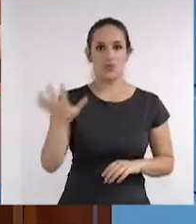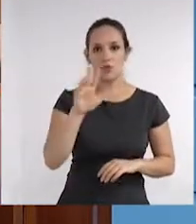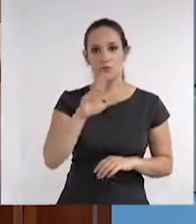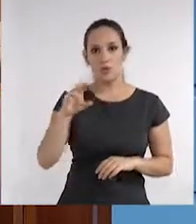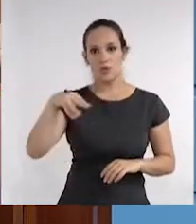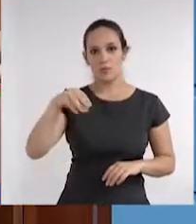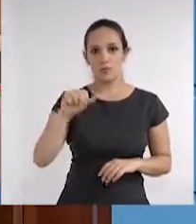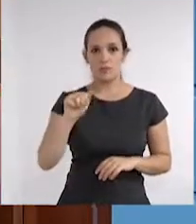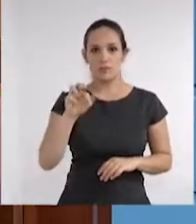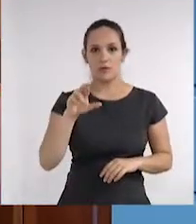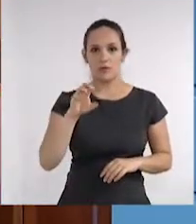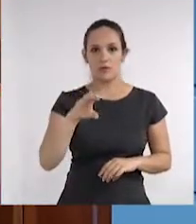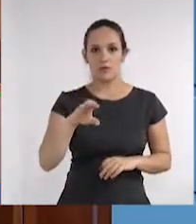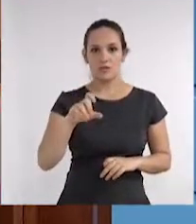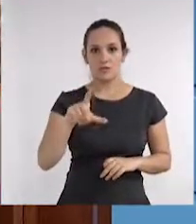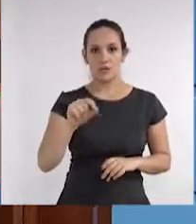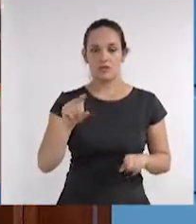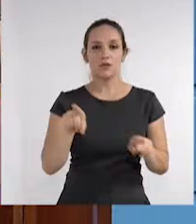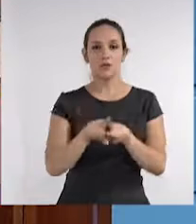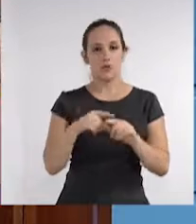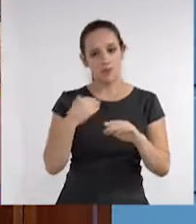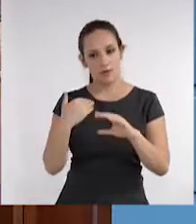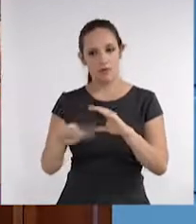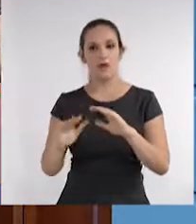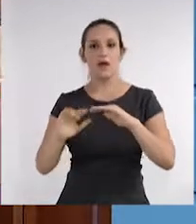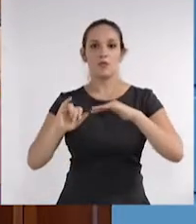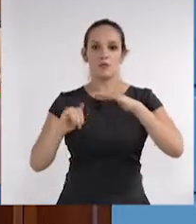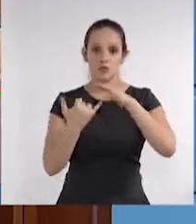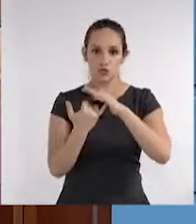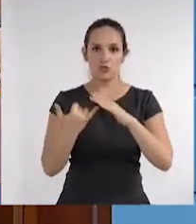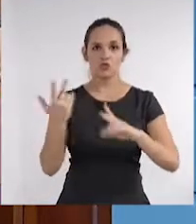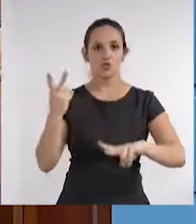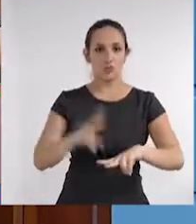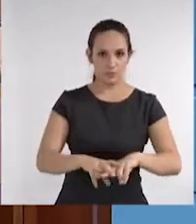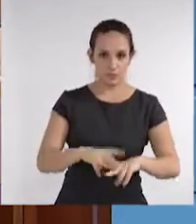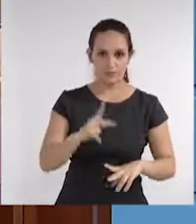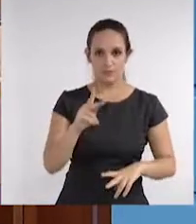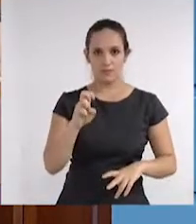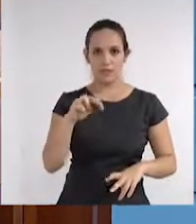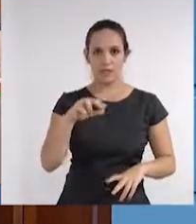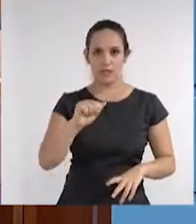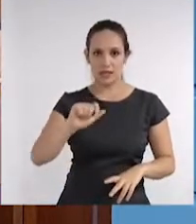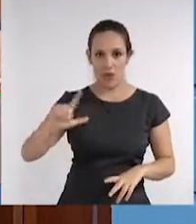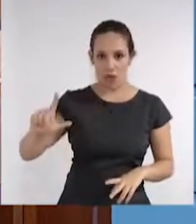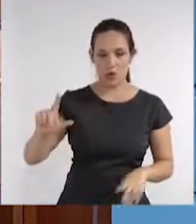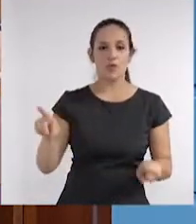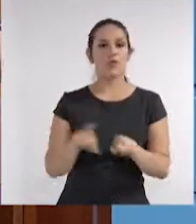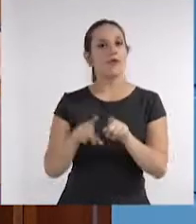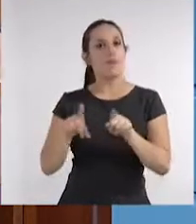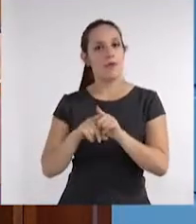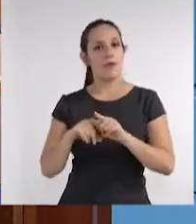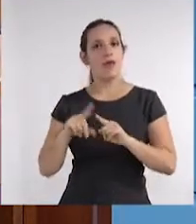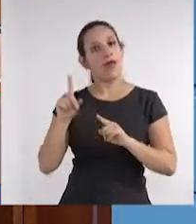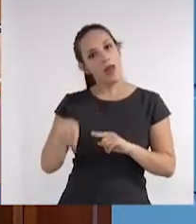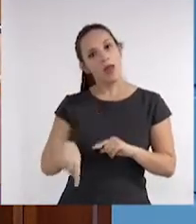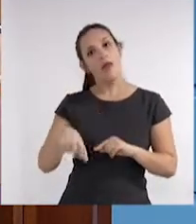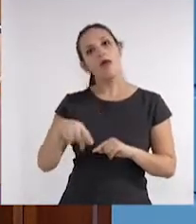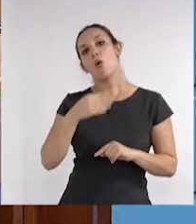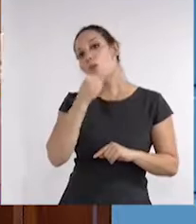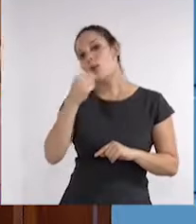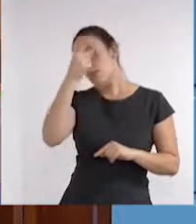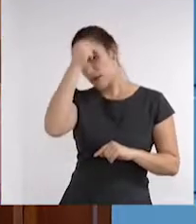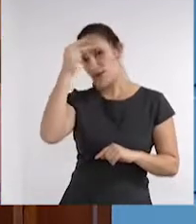Vargas, vamos encaminhar para o Instituto Penal, vamos encaminhar para todo o prefeito municipal, até